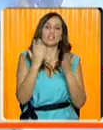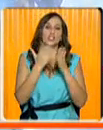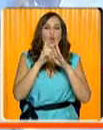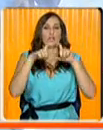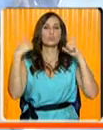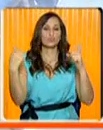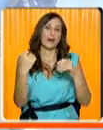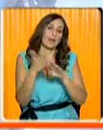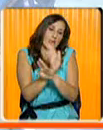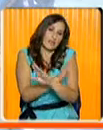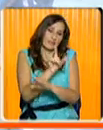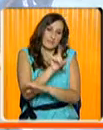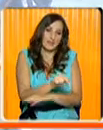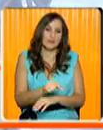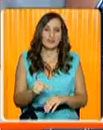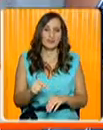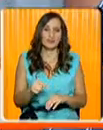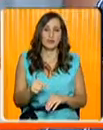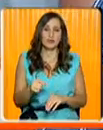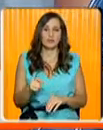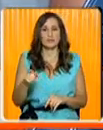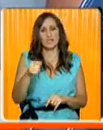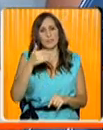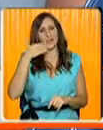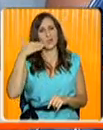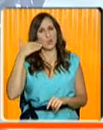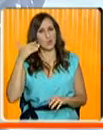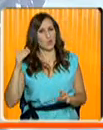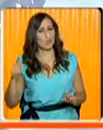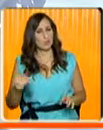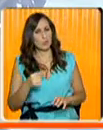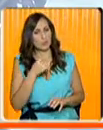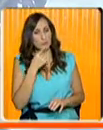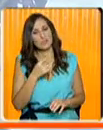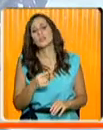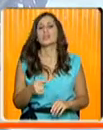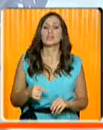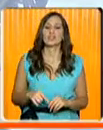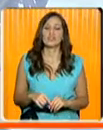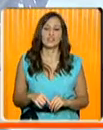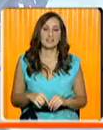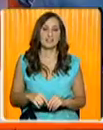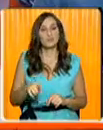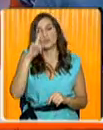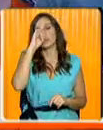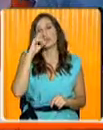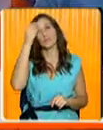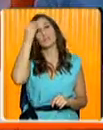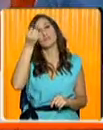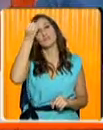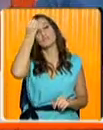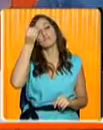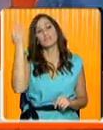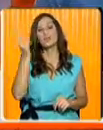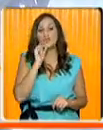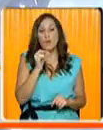secundária, não é? Exatamente. Não, assim, foi, tipo, preparatório. Exatamente. É um bocado precoce. Quer dizer, já tinhas uma gíria. Já não te lembro, já foi há muito tempo. Não me